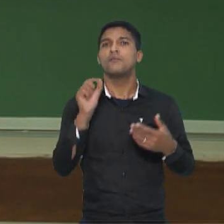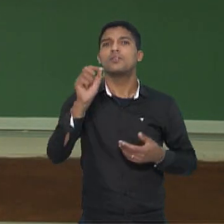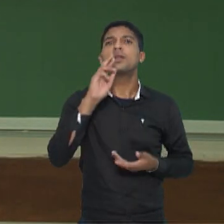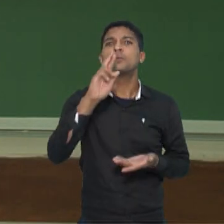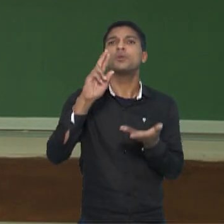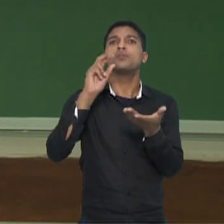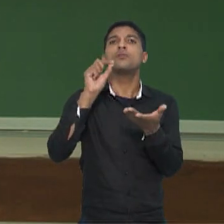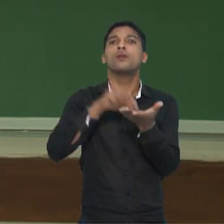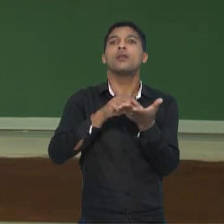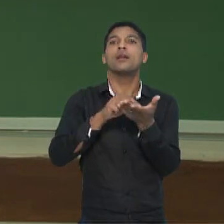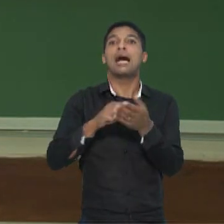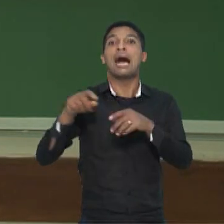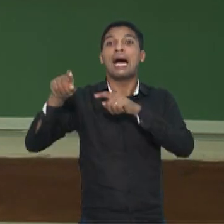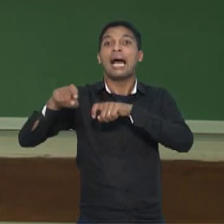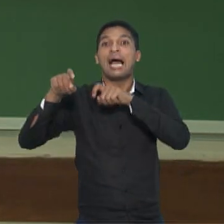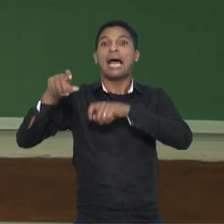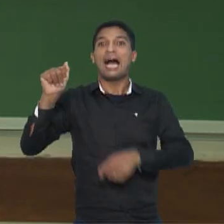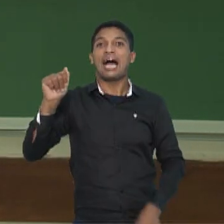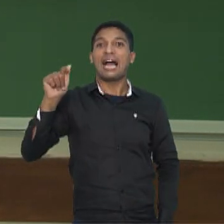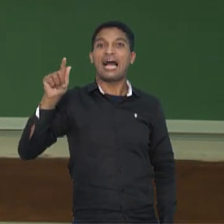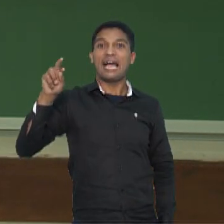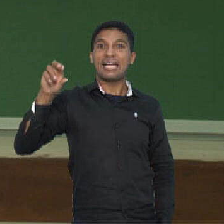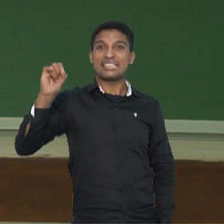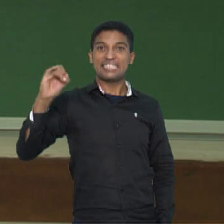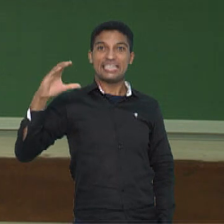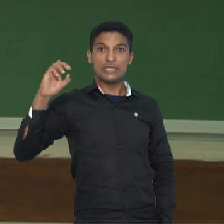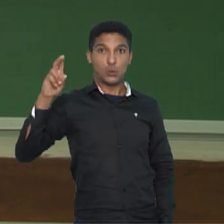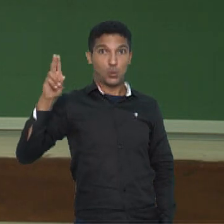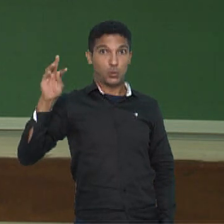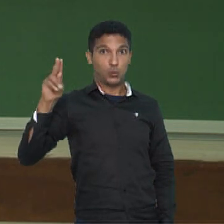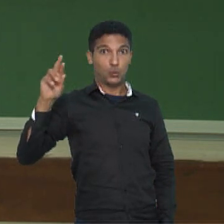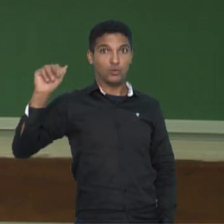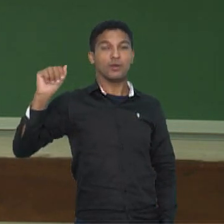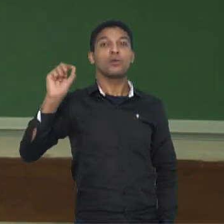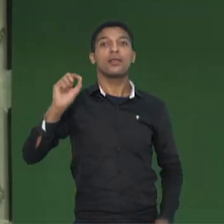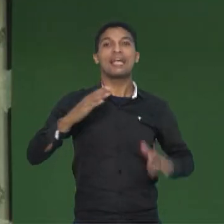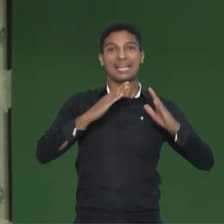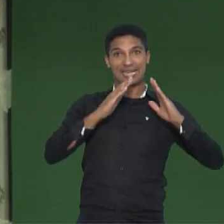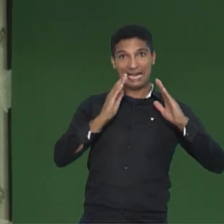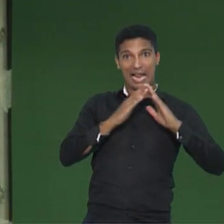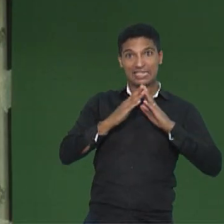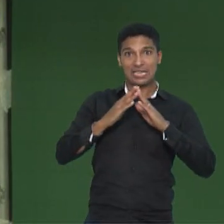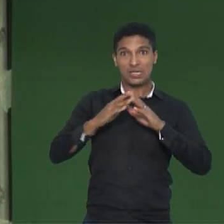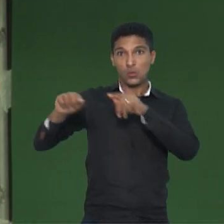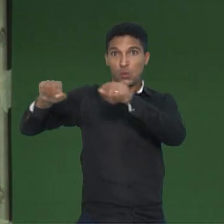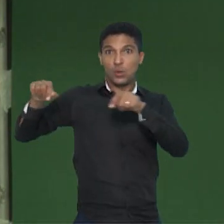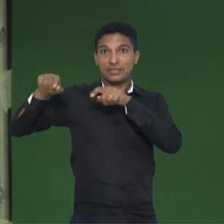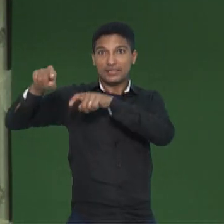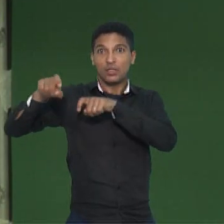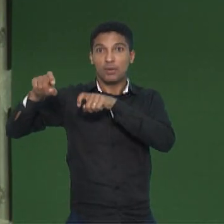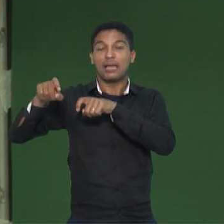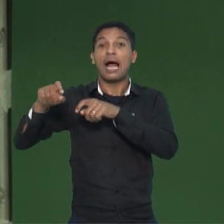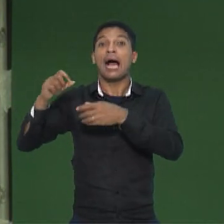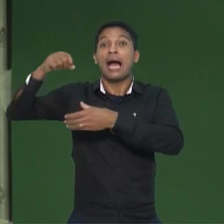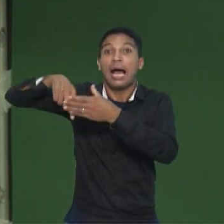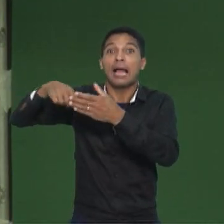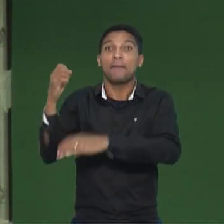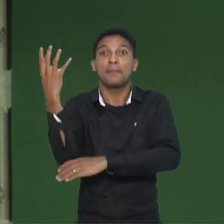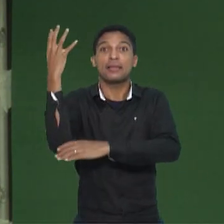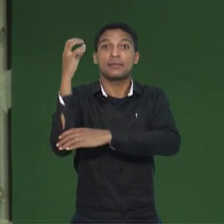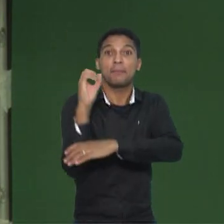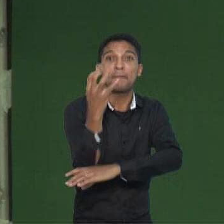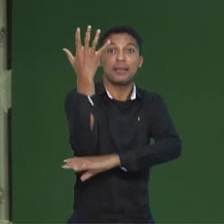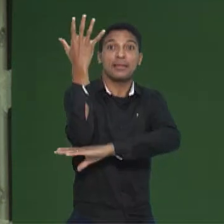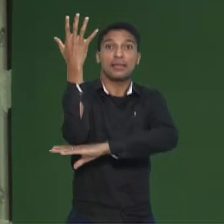que você respondeu? Que hipótese você formulou? Vamos então para uma resposta? Por que a agricultura